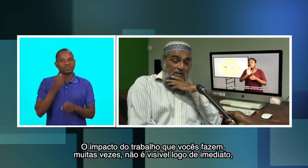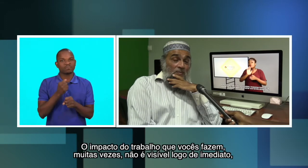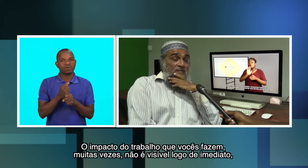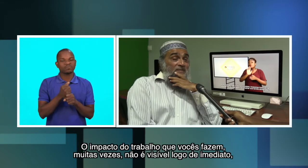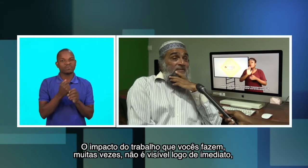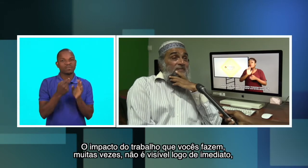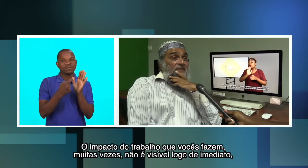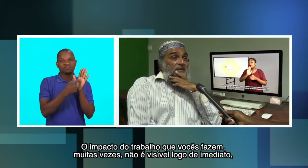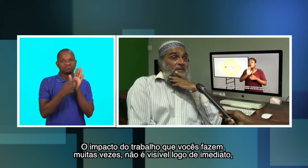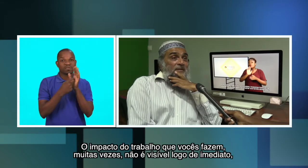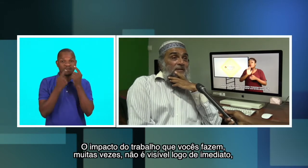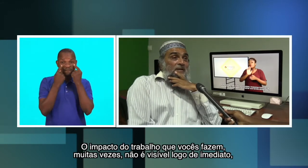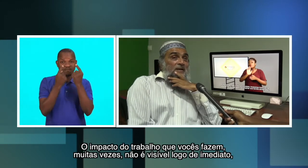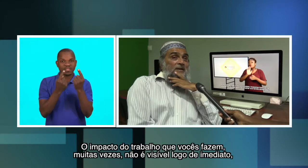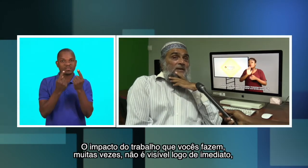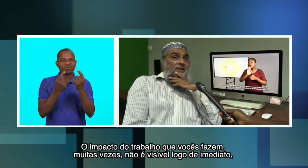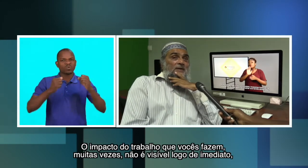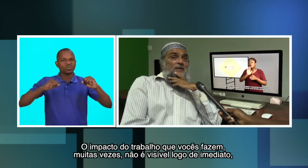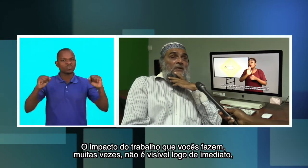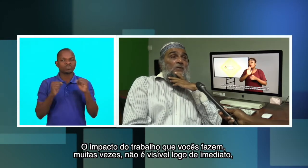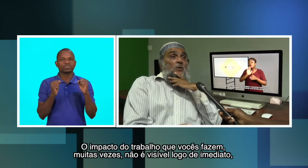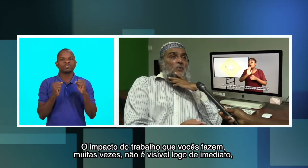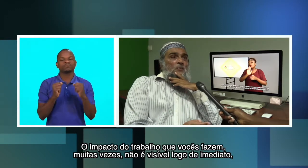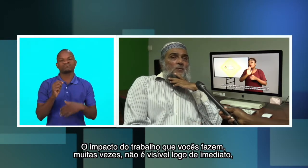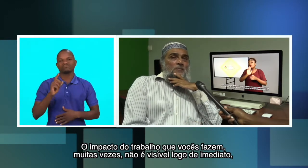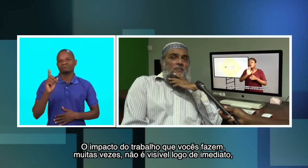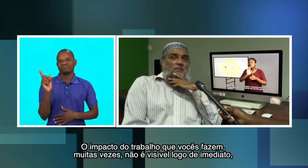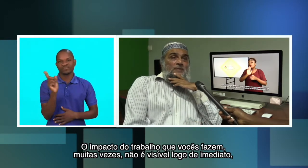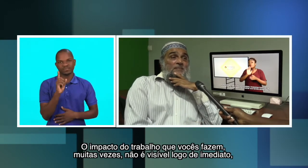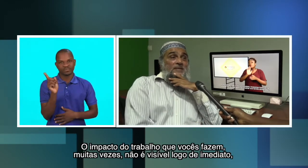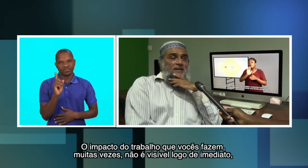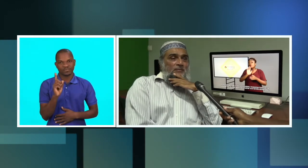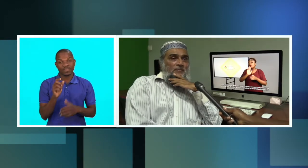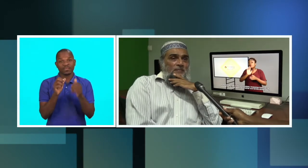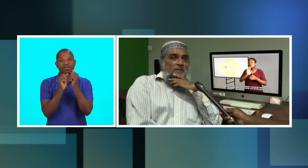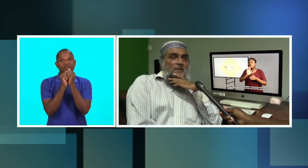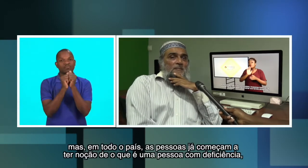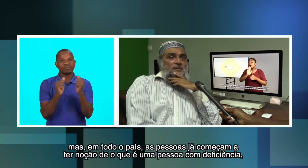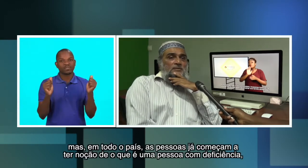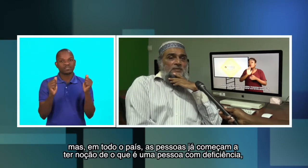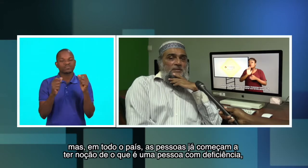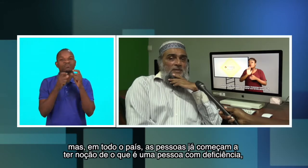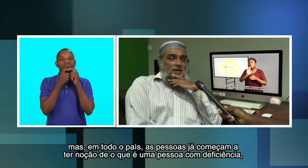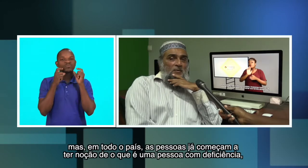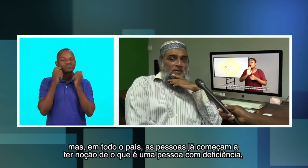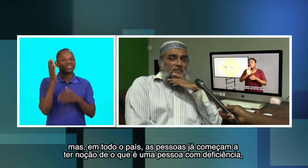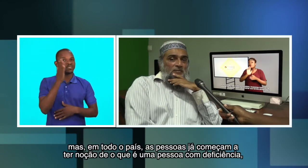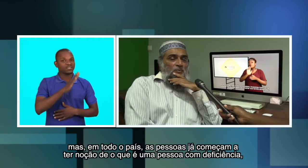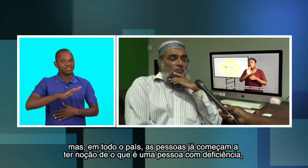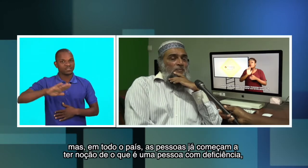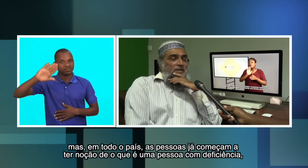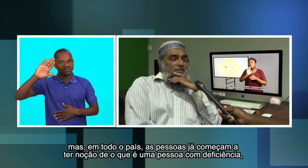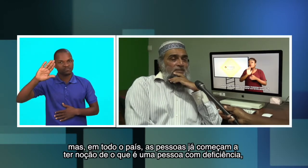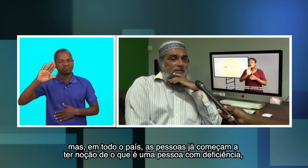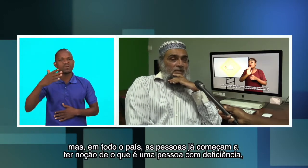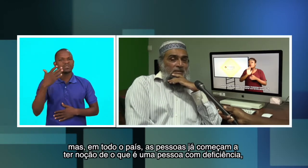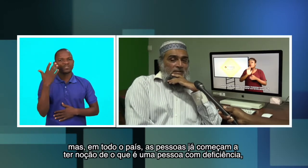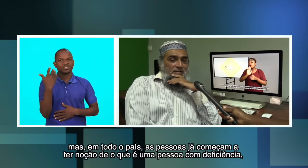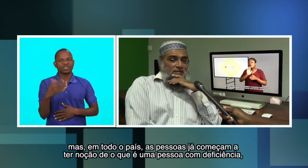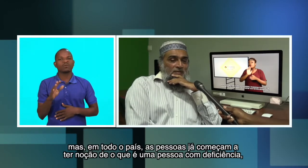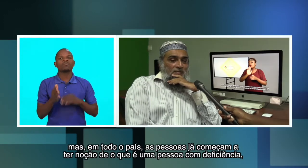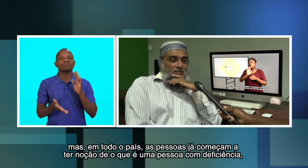não é visível logo, de imediato. Mas, ao nível de todo o país,